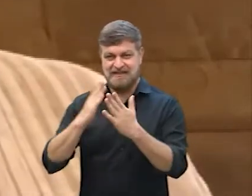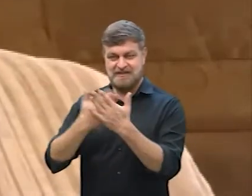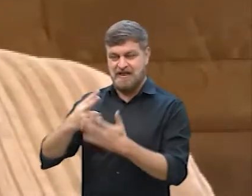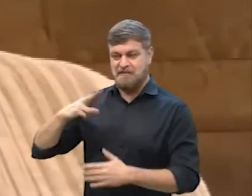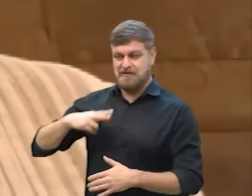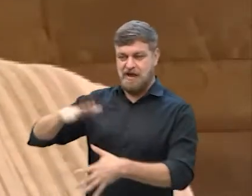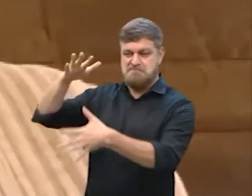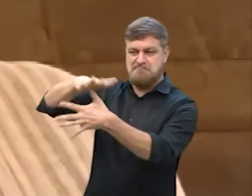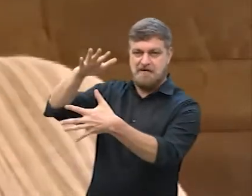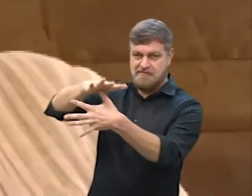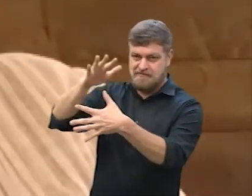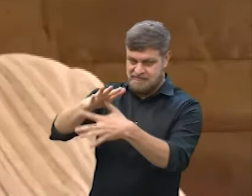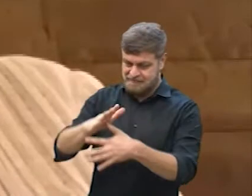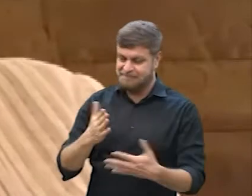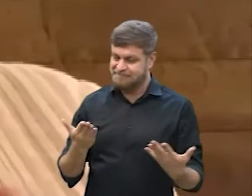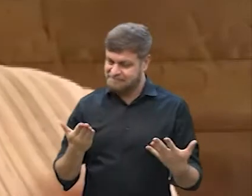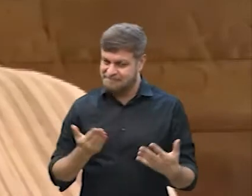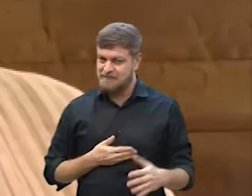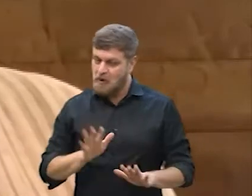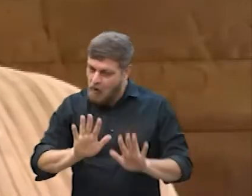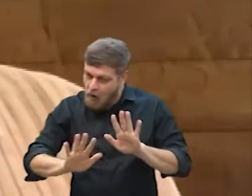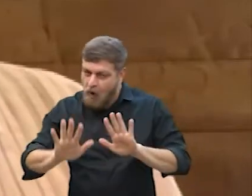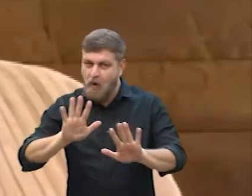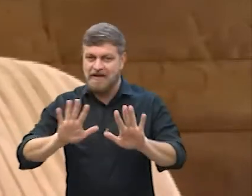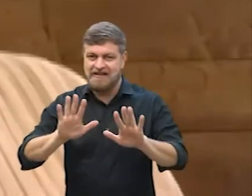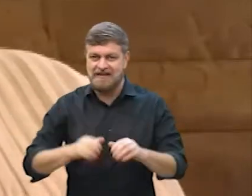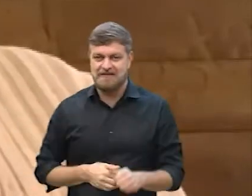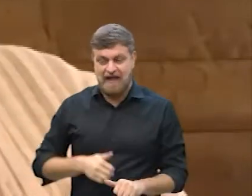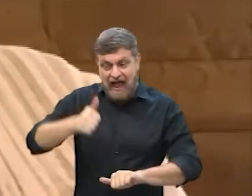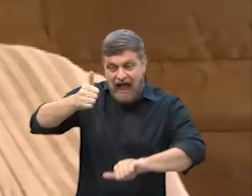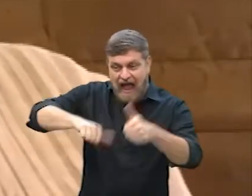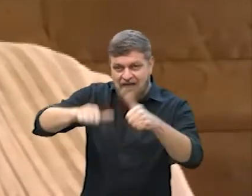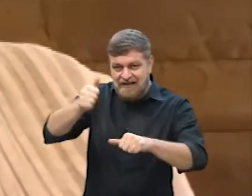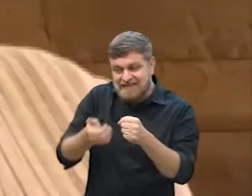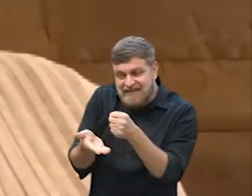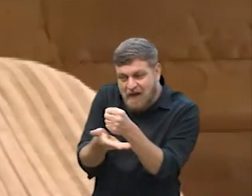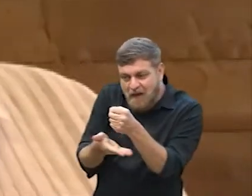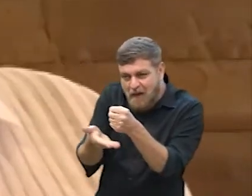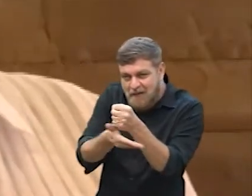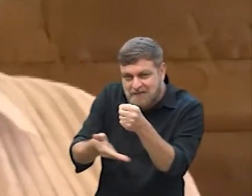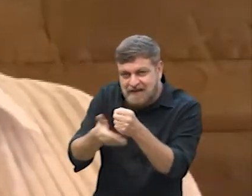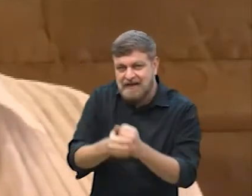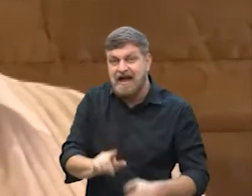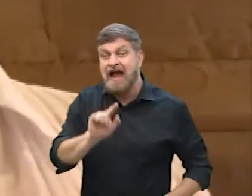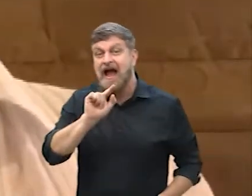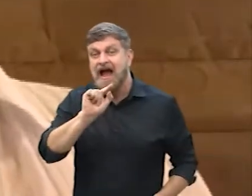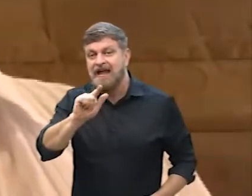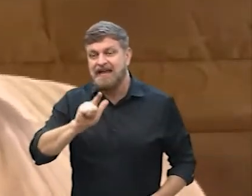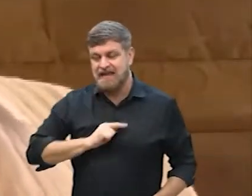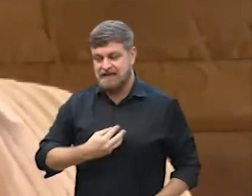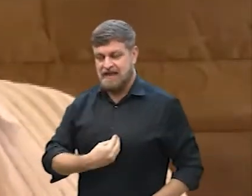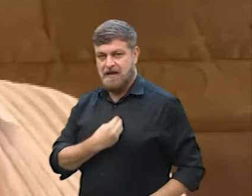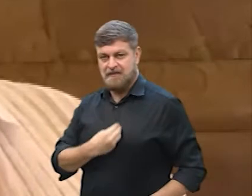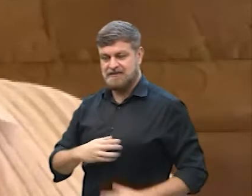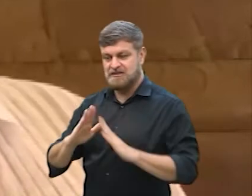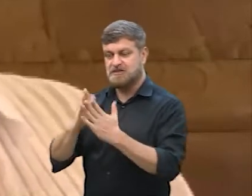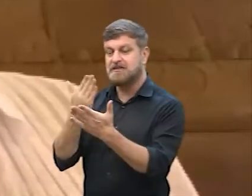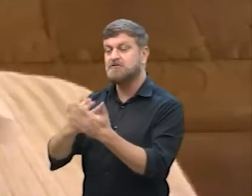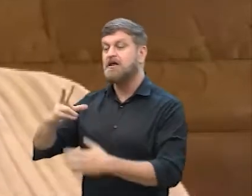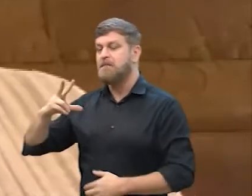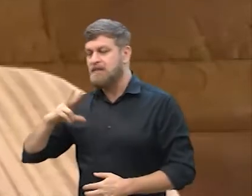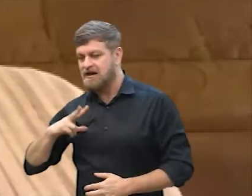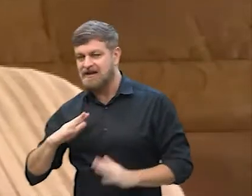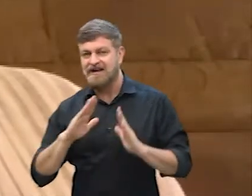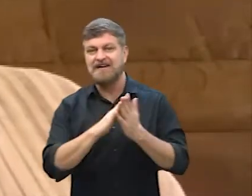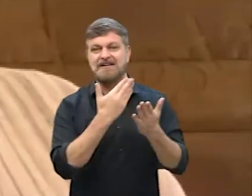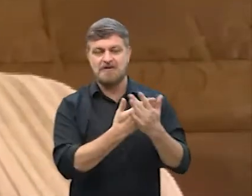temos que analisar, e isso é fundamental, quem está em cada um dos lugares?